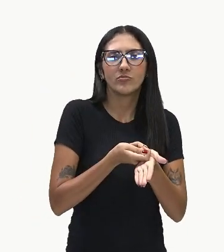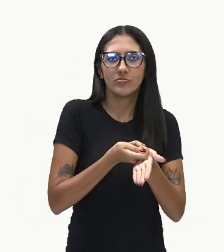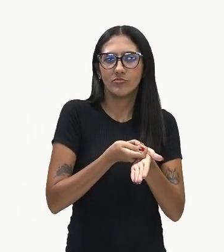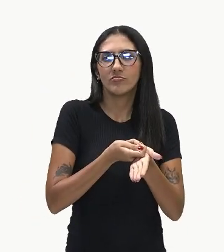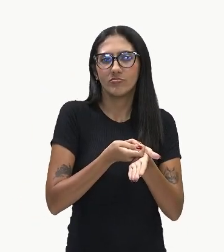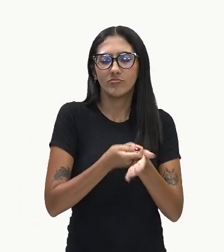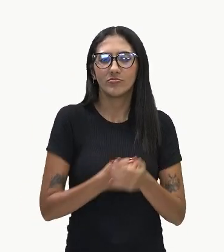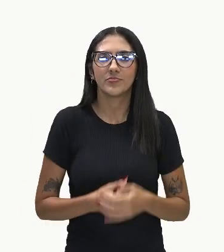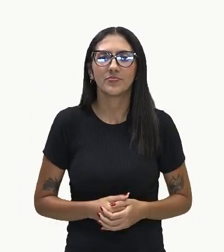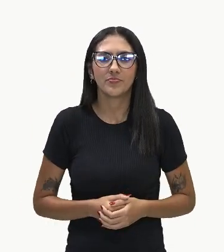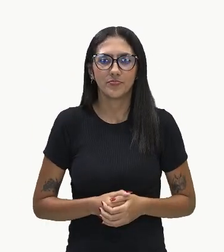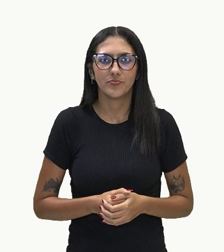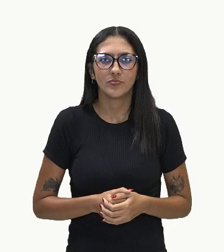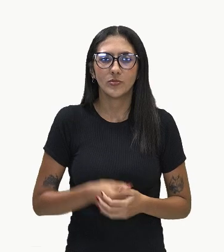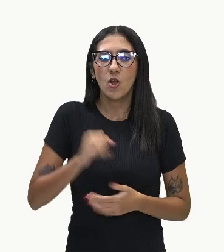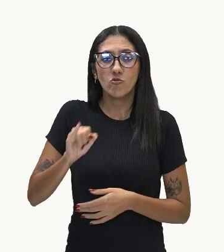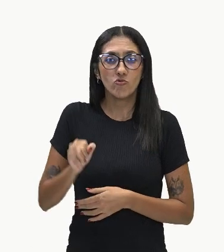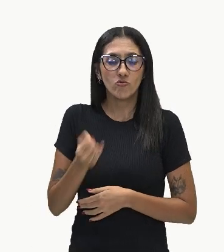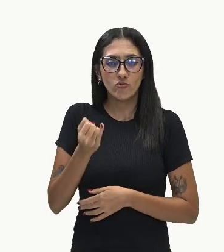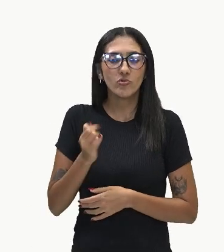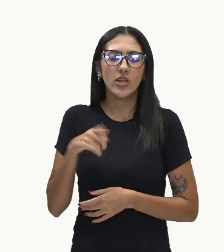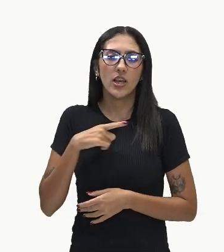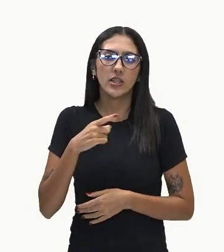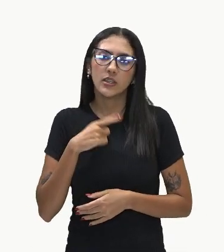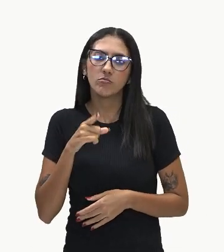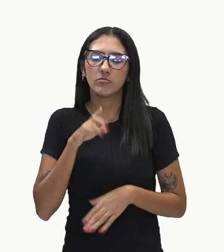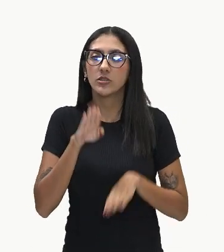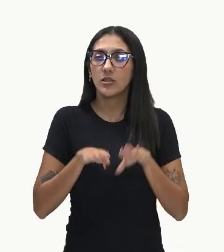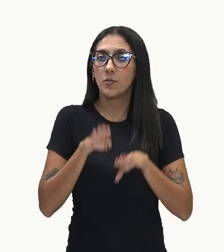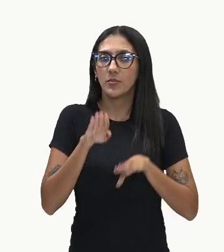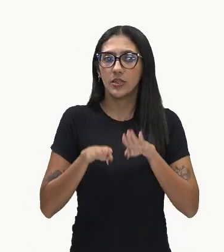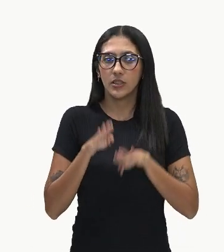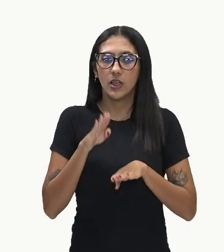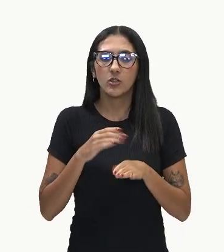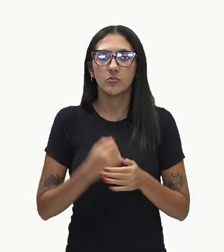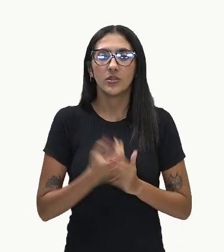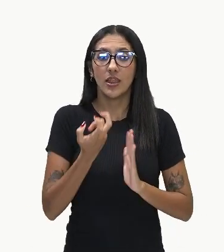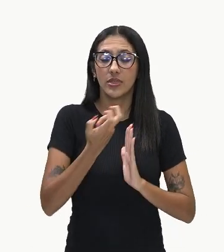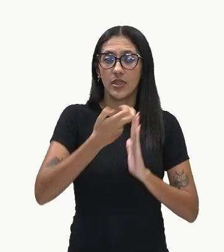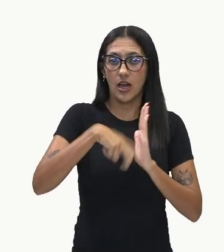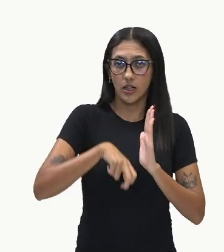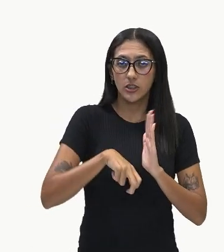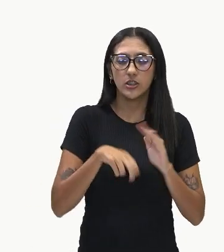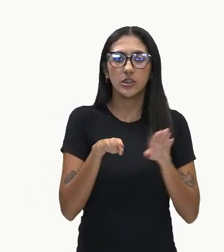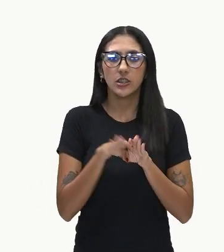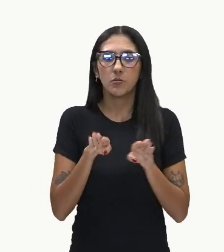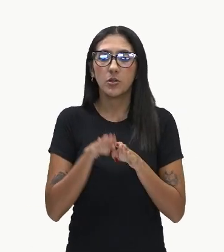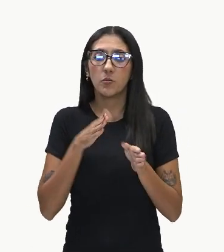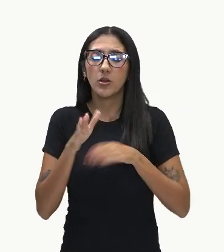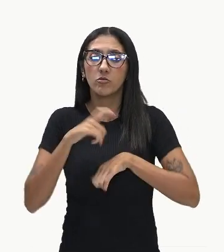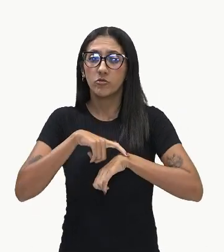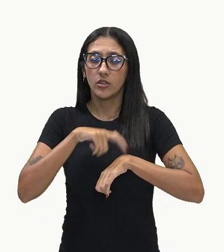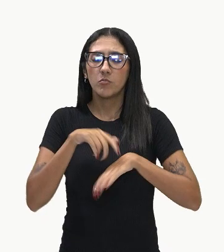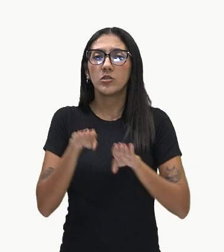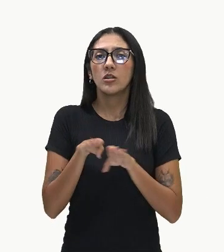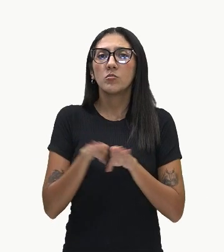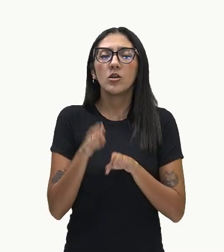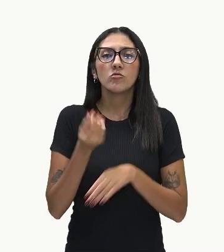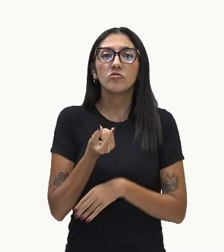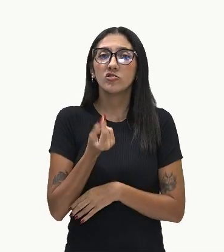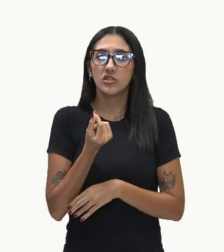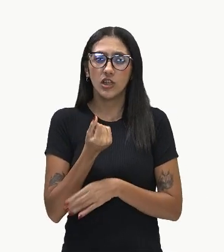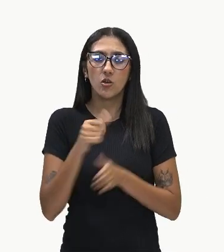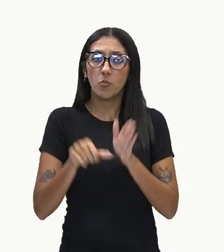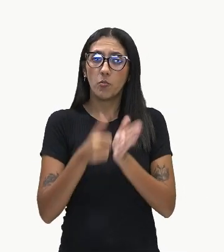Então, o meu juros ele vai ser calculado dependendo da minha taxa, do meu tempo e do meu capital. Por isso